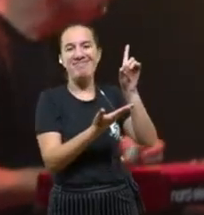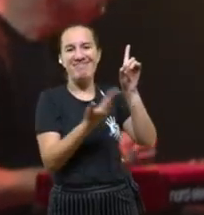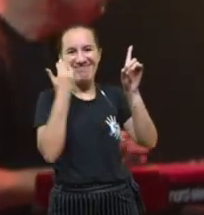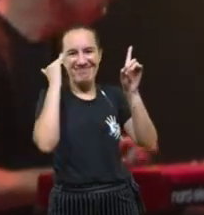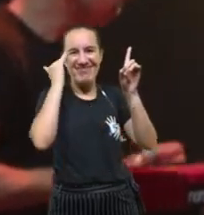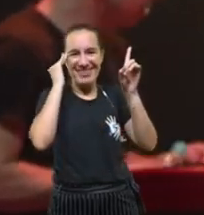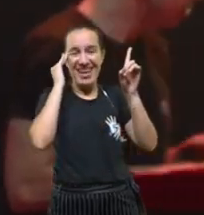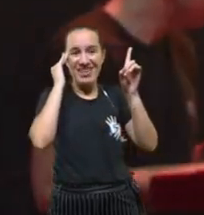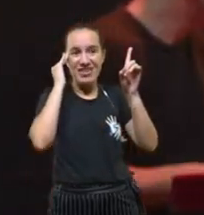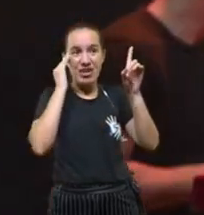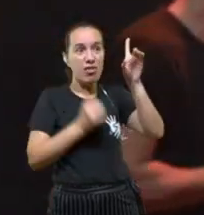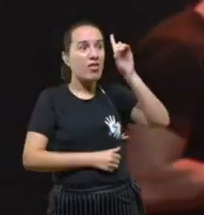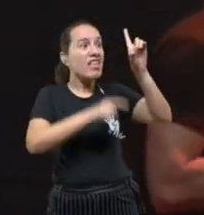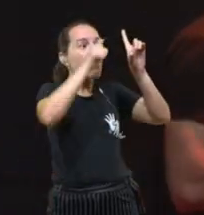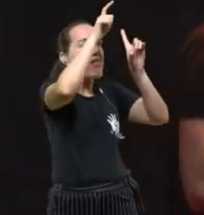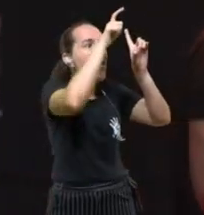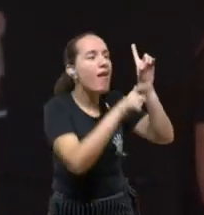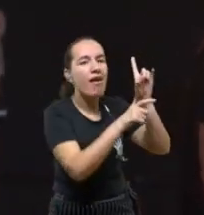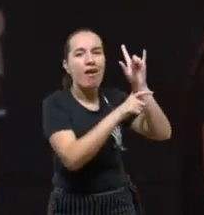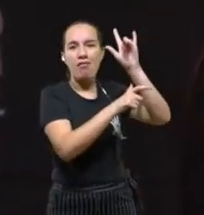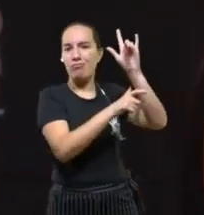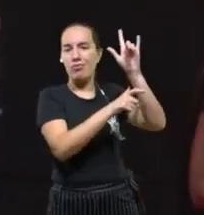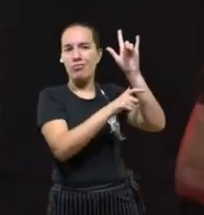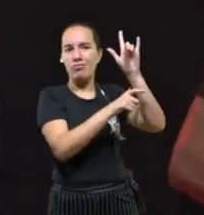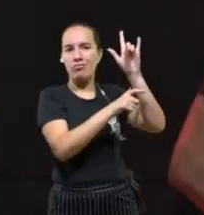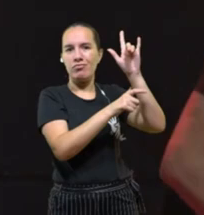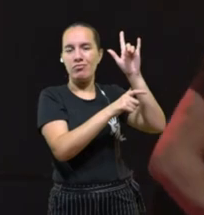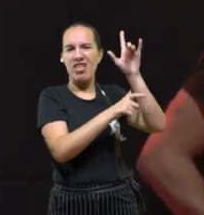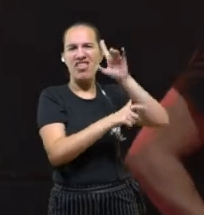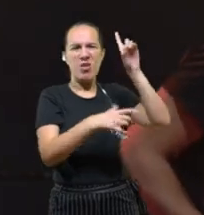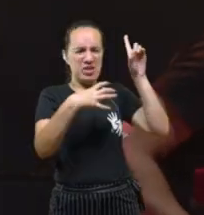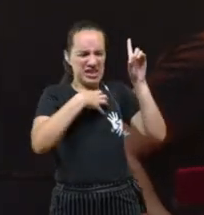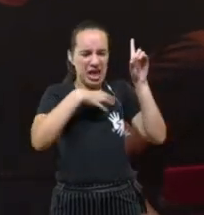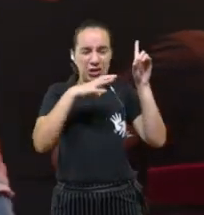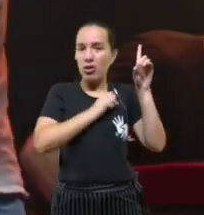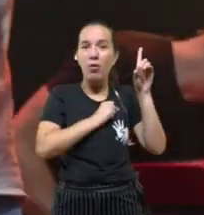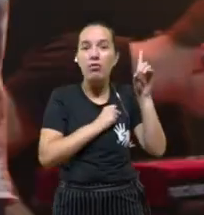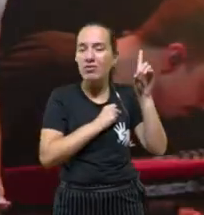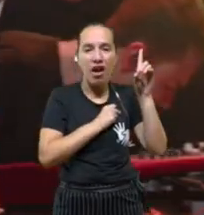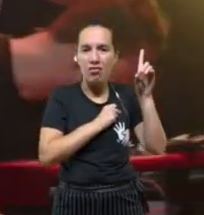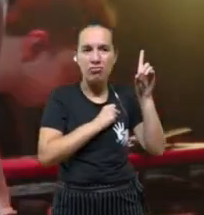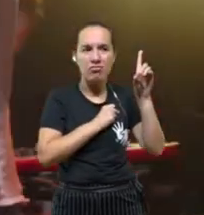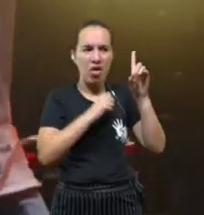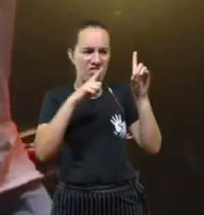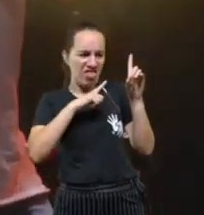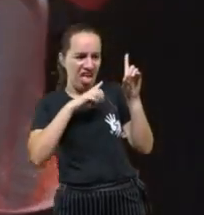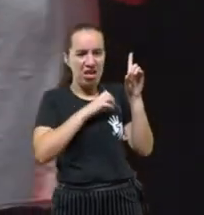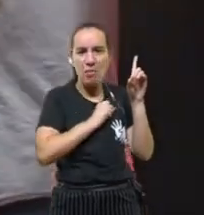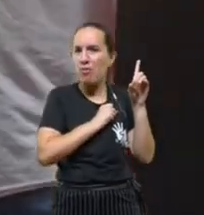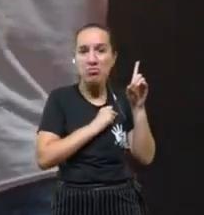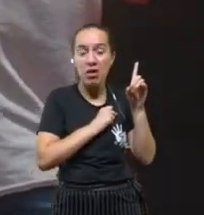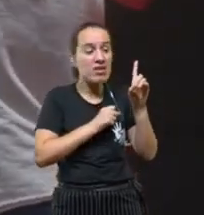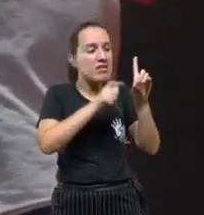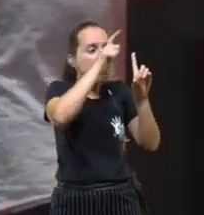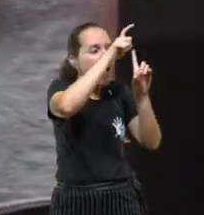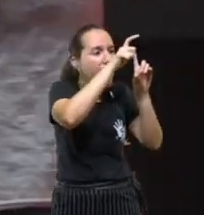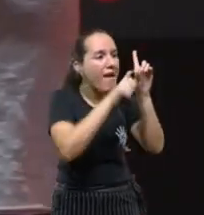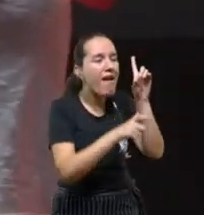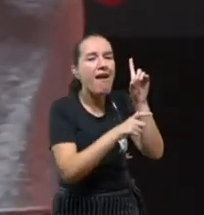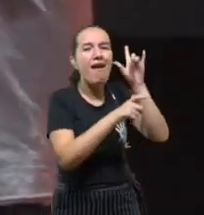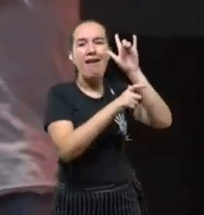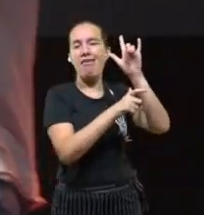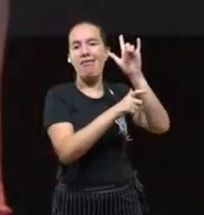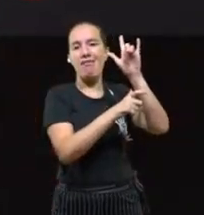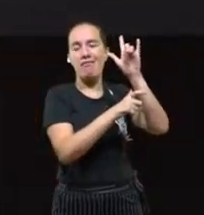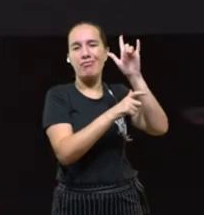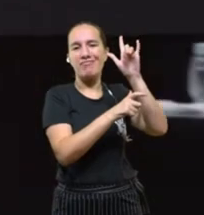Deus é um fogo consumidor. Sabe, eles andam juntos. Ou seja, Deus, porque